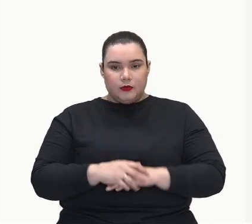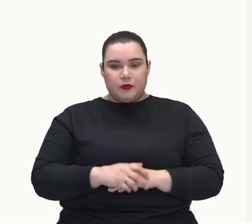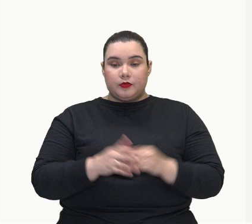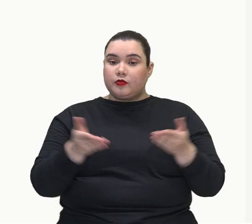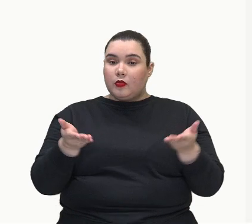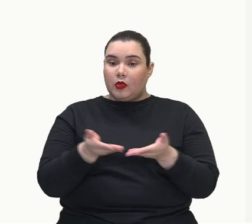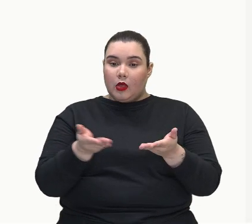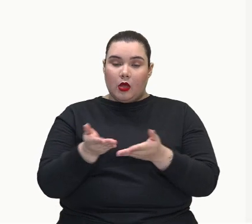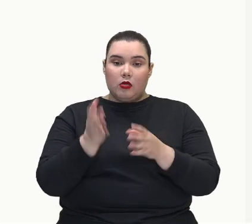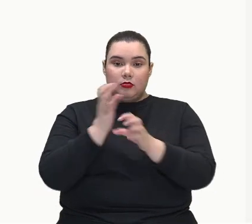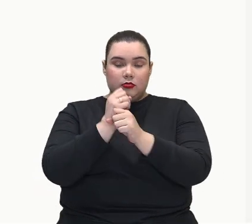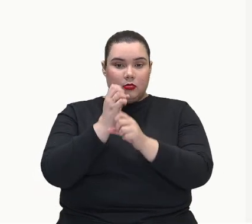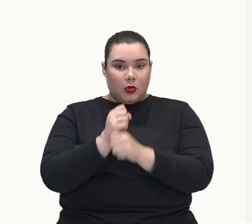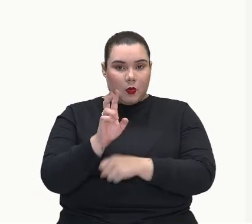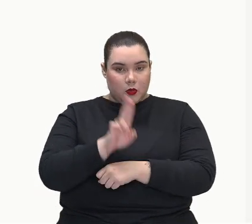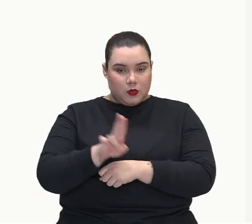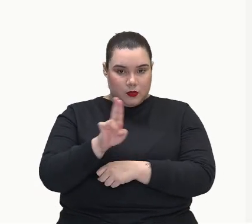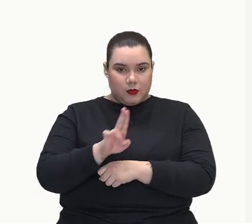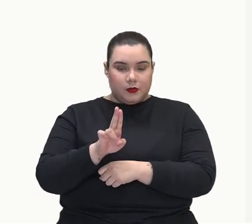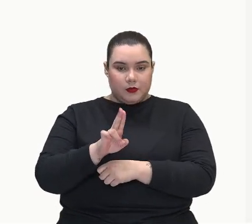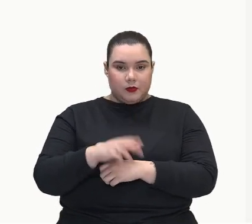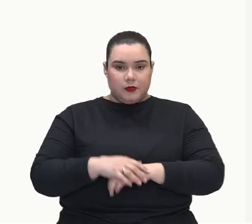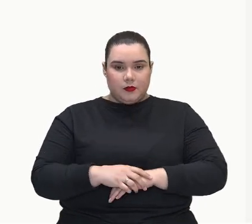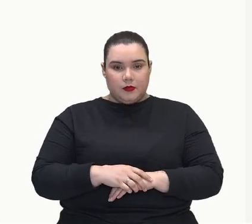agora a gente vai usar essa relação aqui, ó.